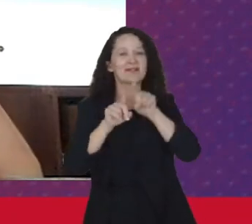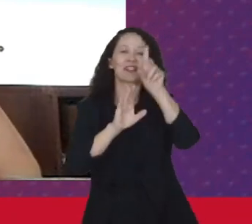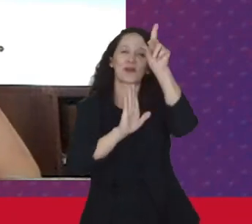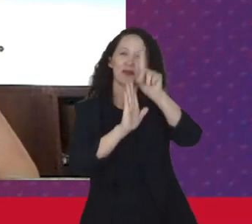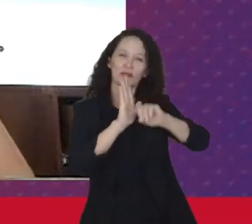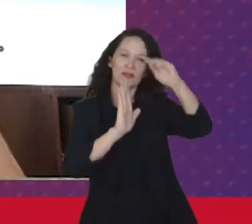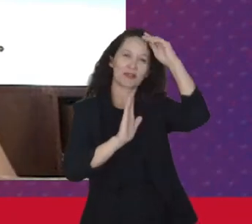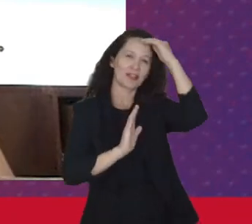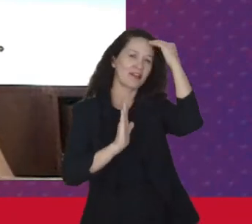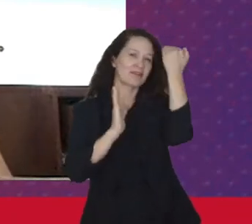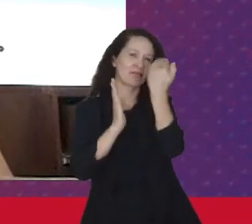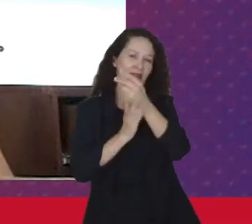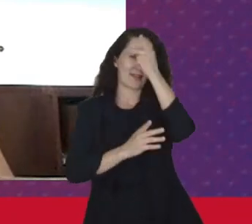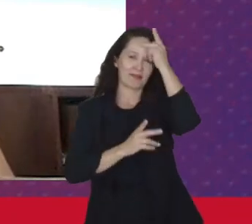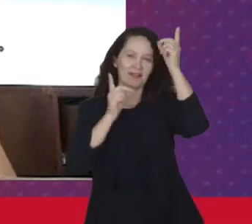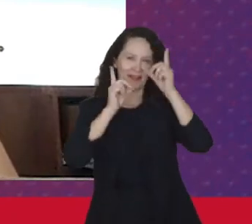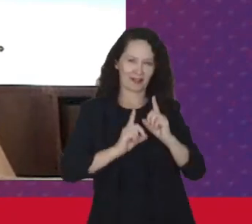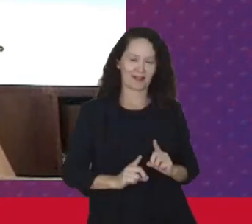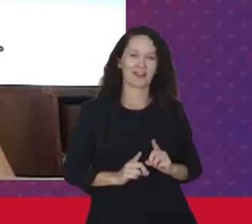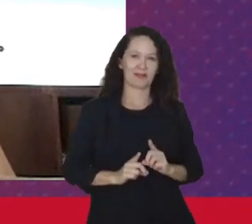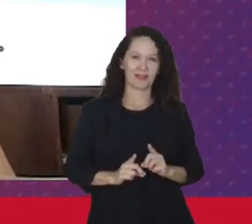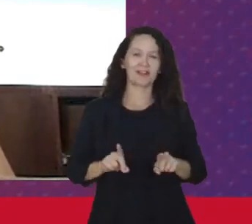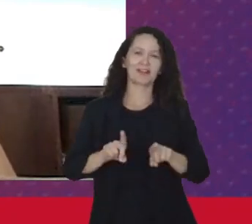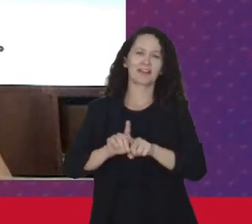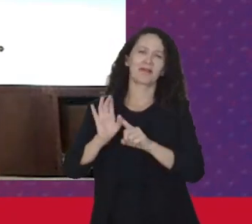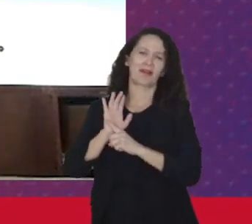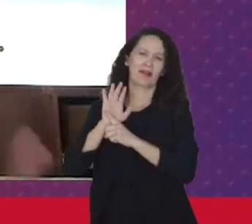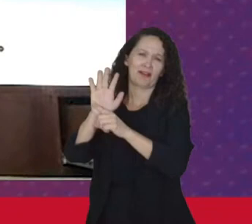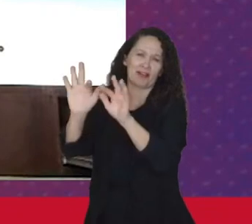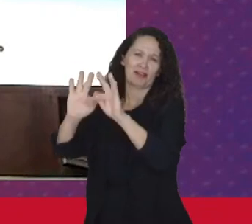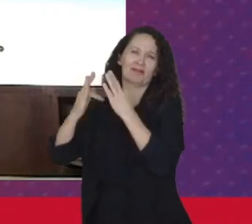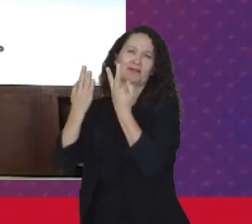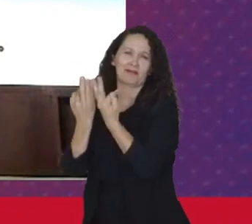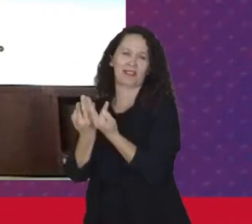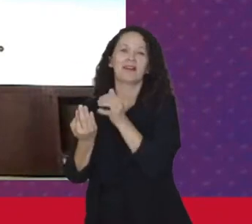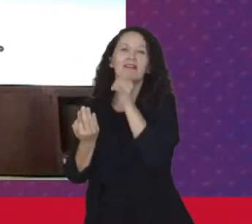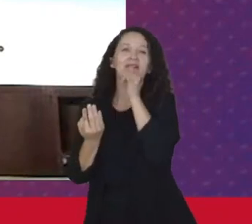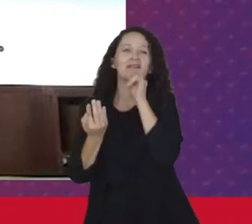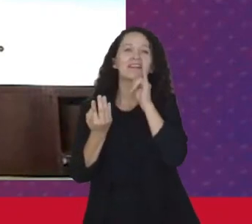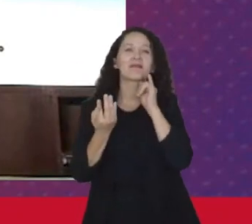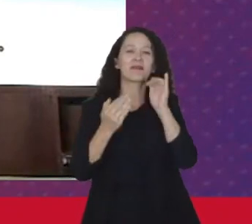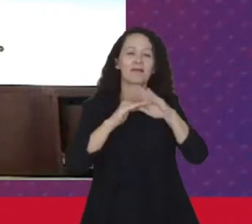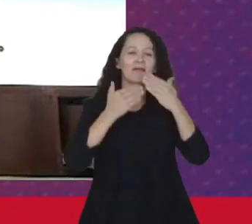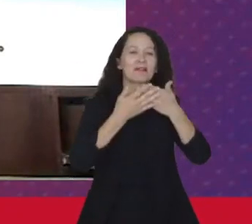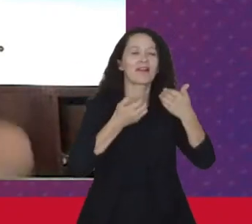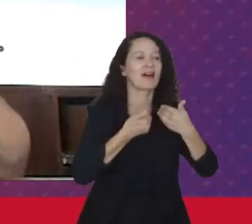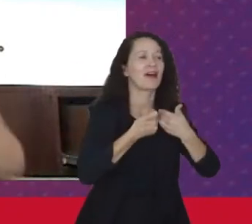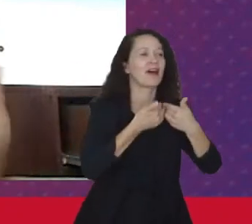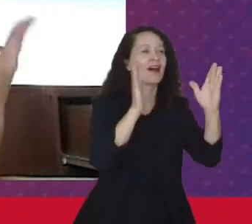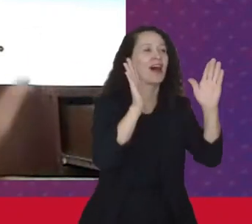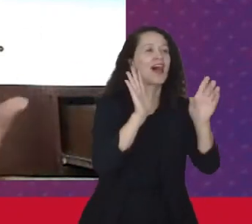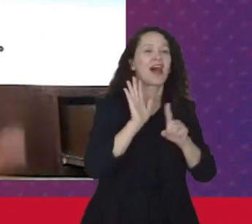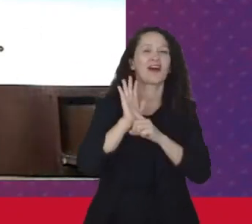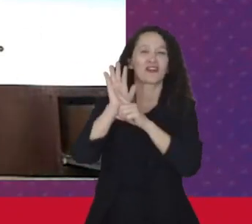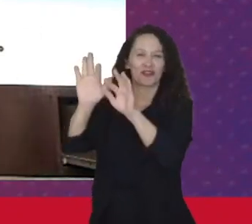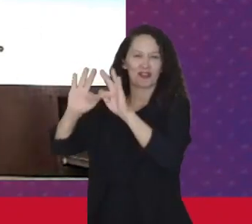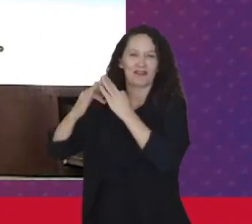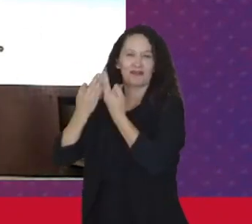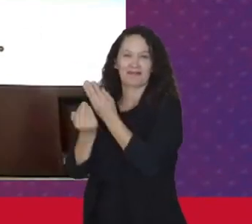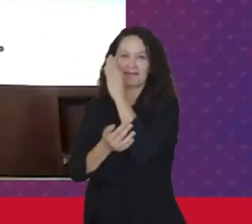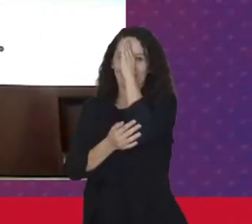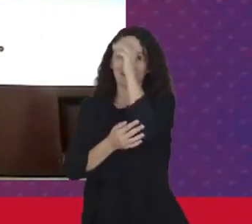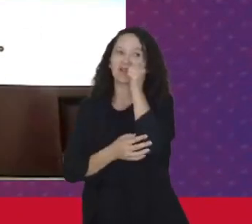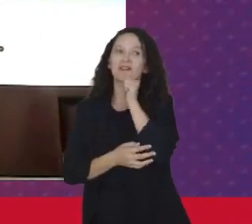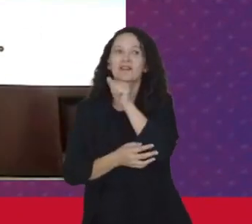direitos da pessoa com deficiência, indiretamente, uma escola que é aberta a essas pessoas vai favorecer essas famílias e principalmente essas